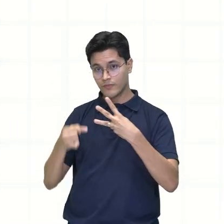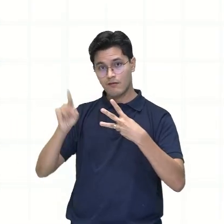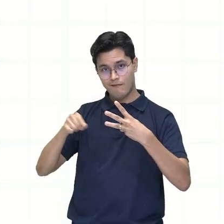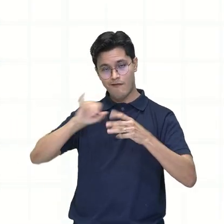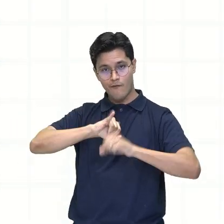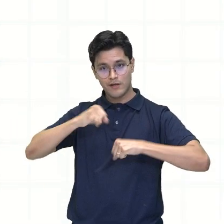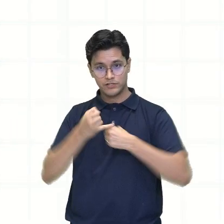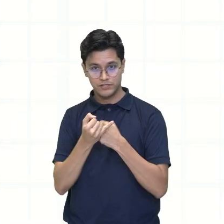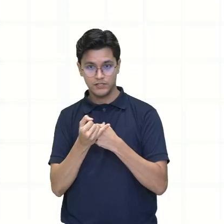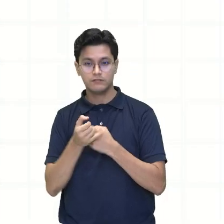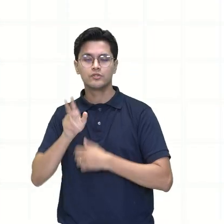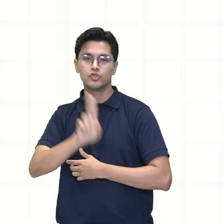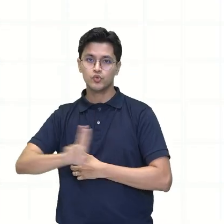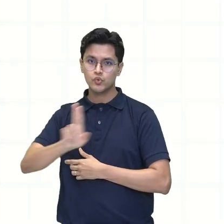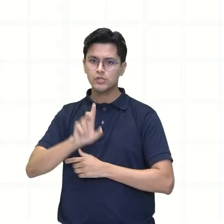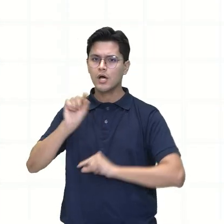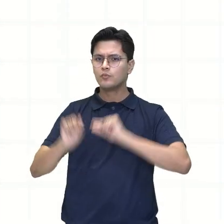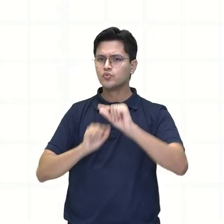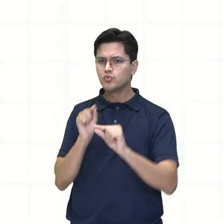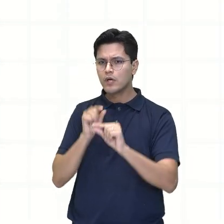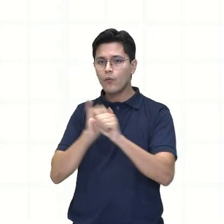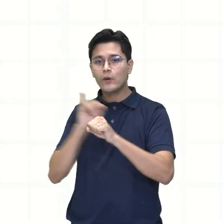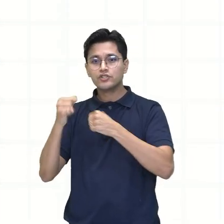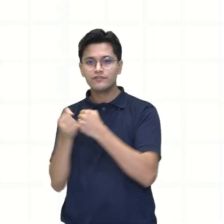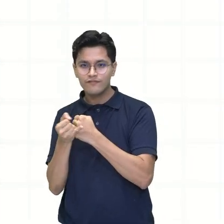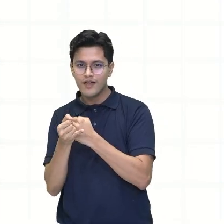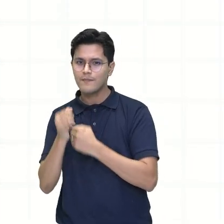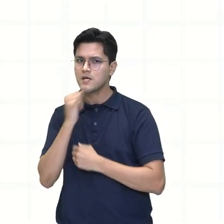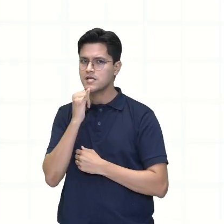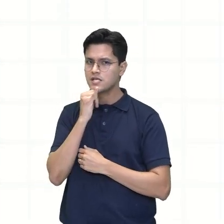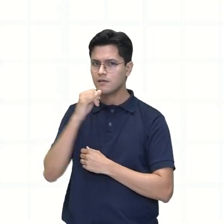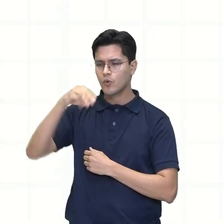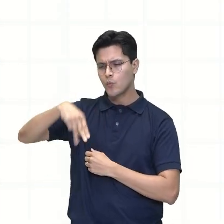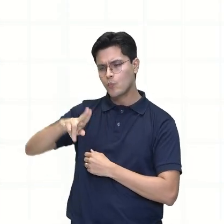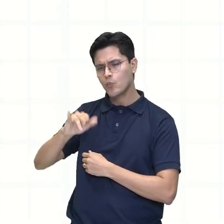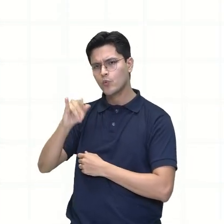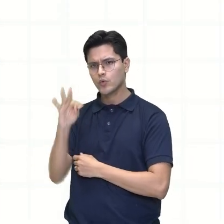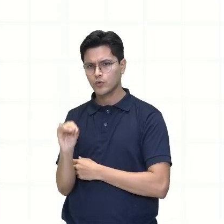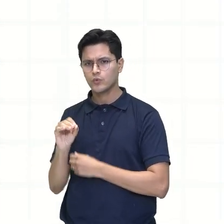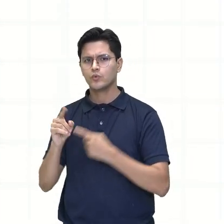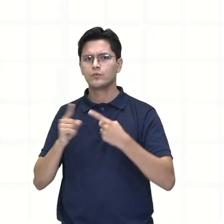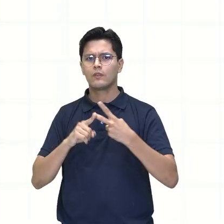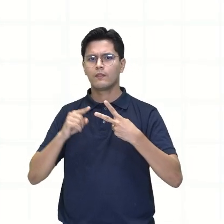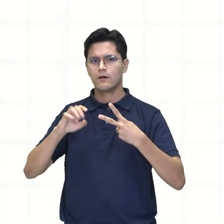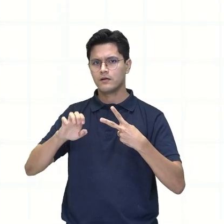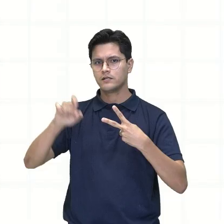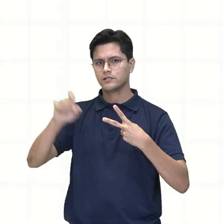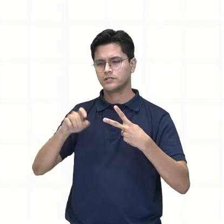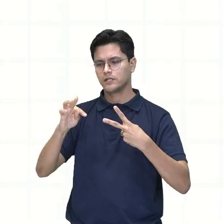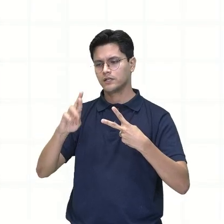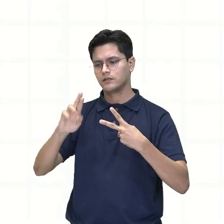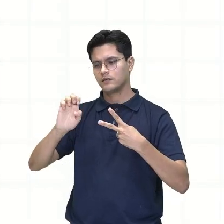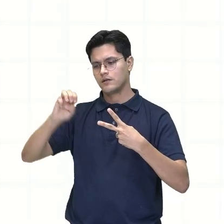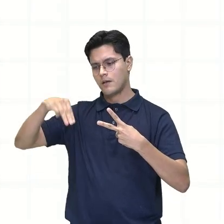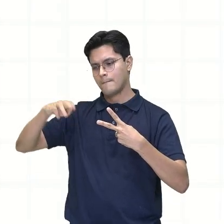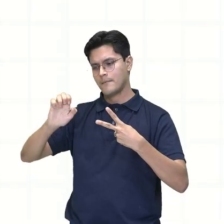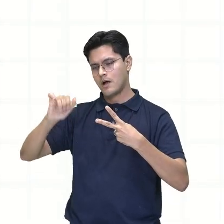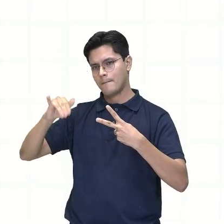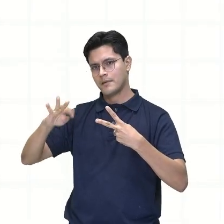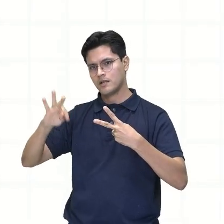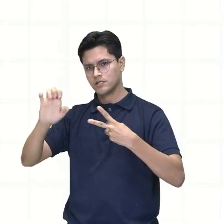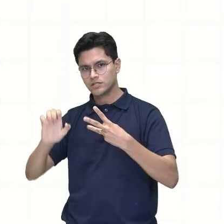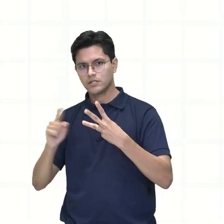Muito difícil, extremamente, muito inteligente. E aí veja que eles estão todos antes do adjetivo,